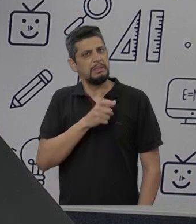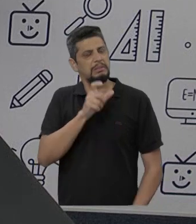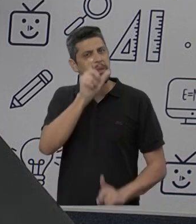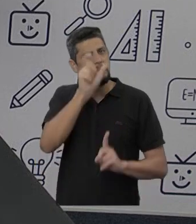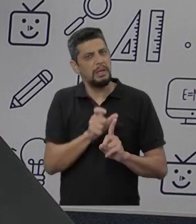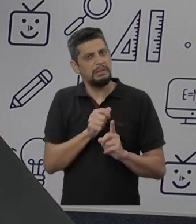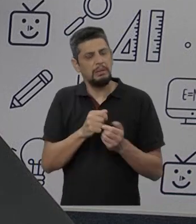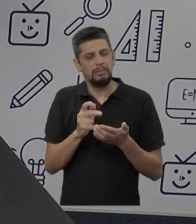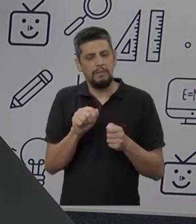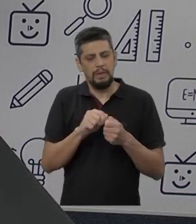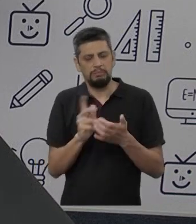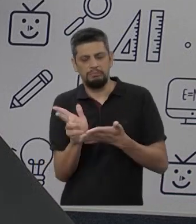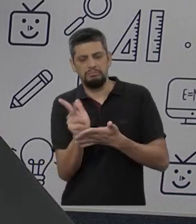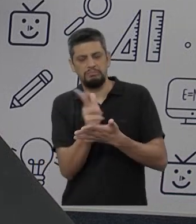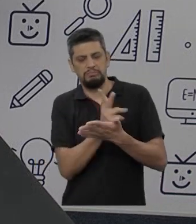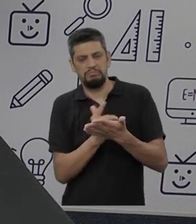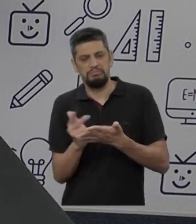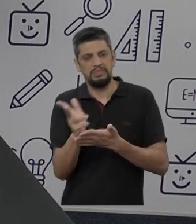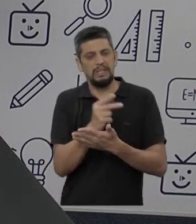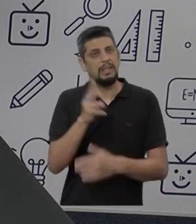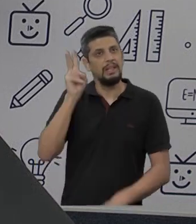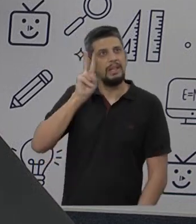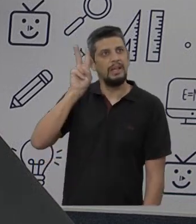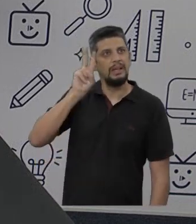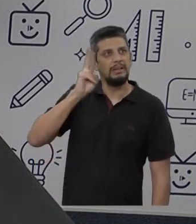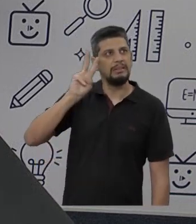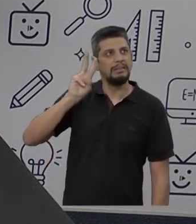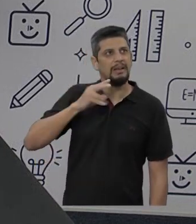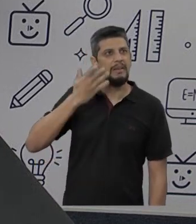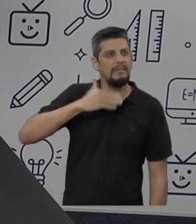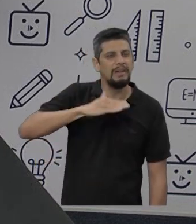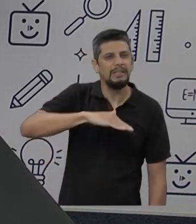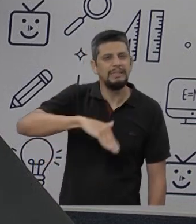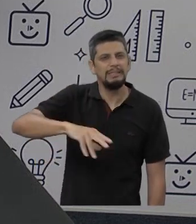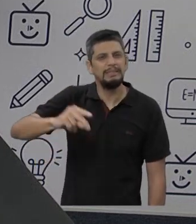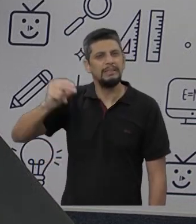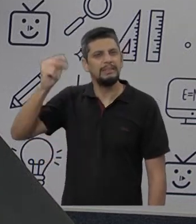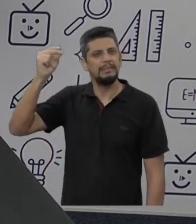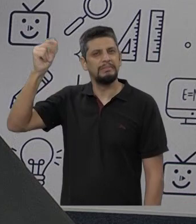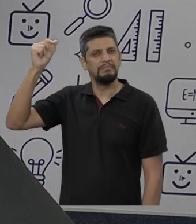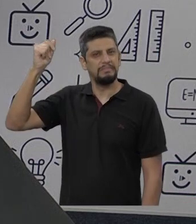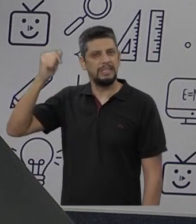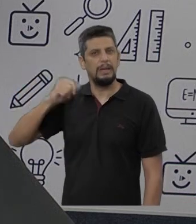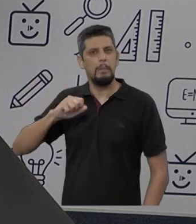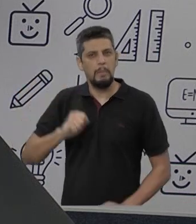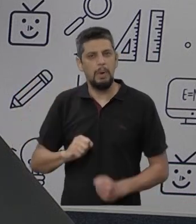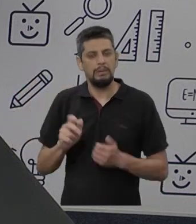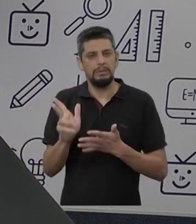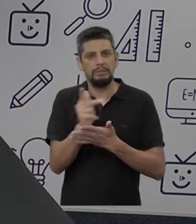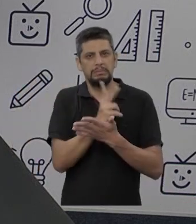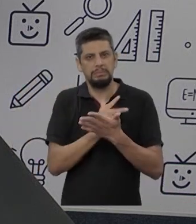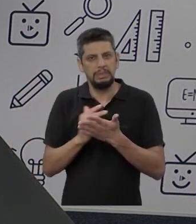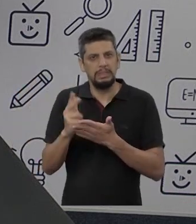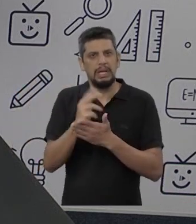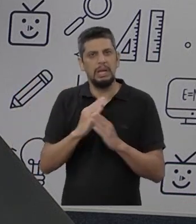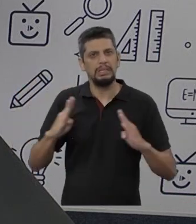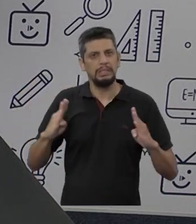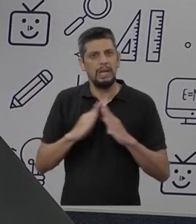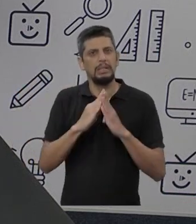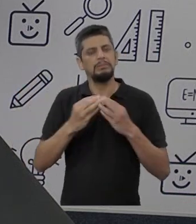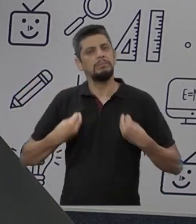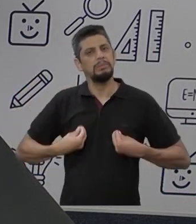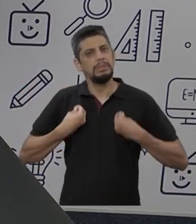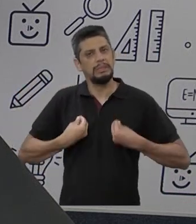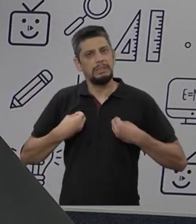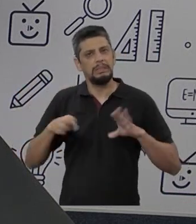a gente desenha esse objeto que lembra a infância ou que lembra um acontecimento da vida. Então pode desenhar a bicicleta ou a casa